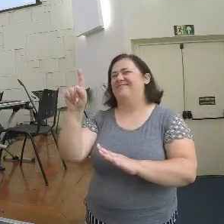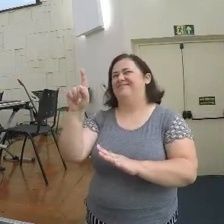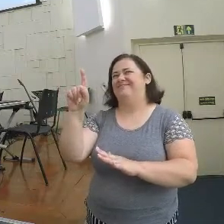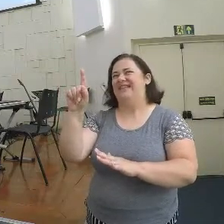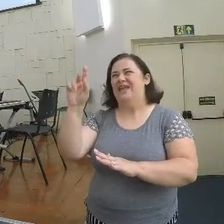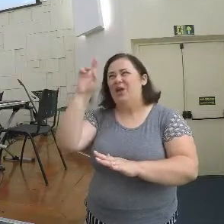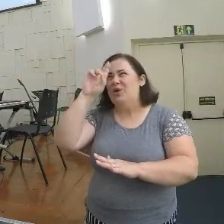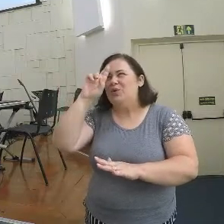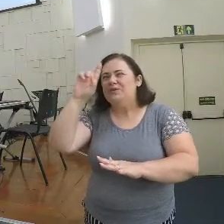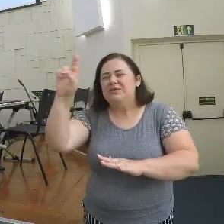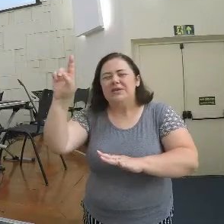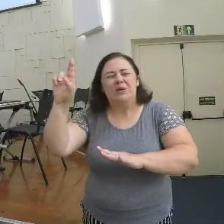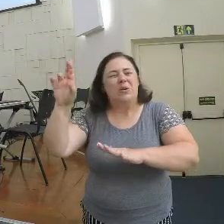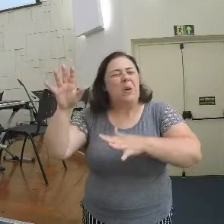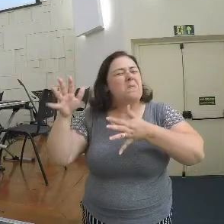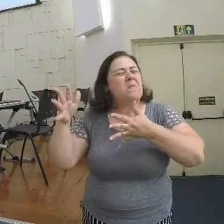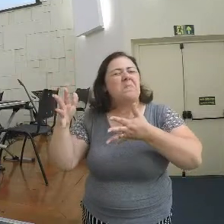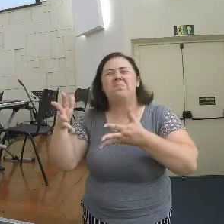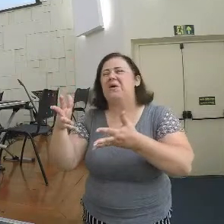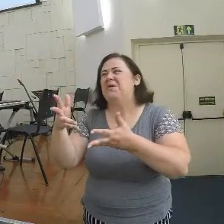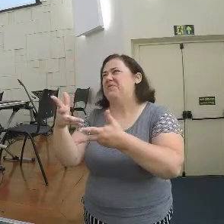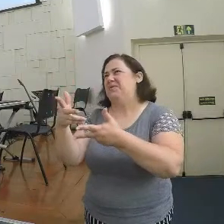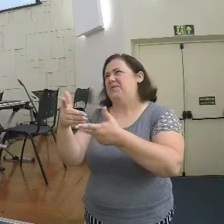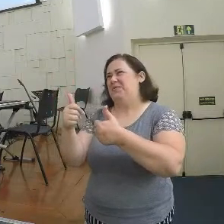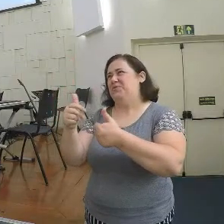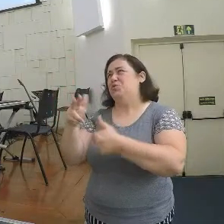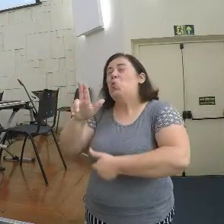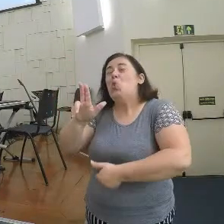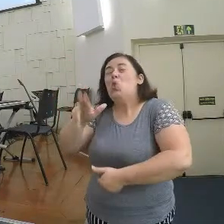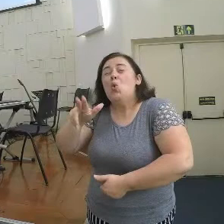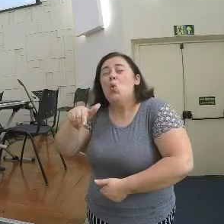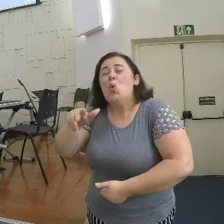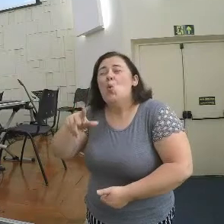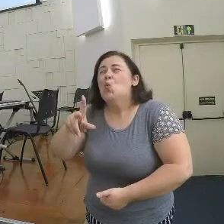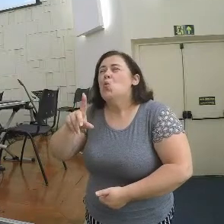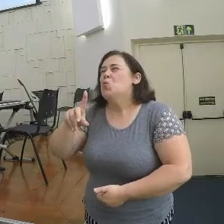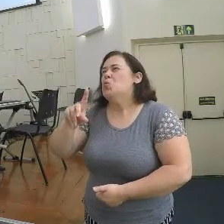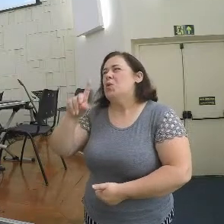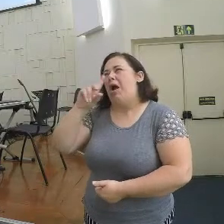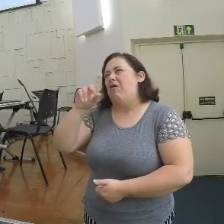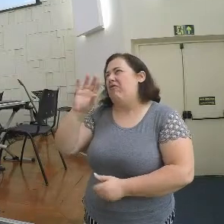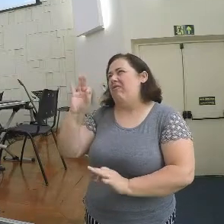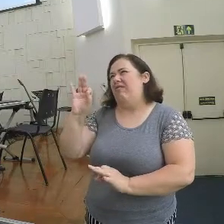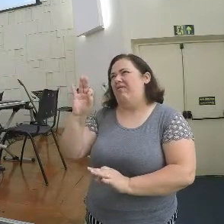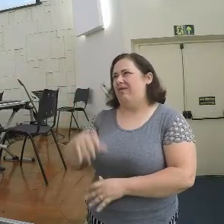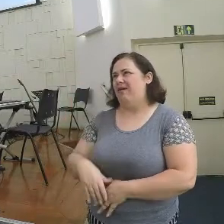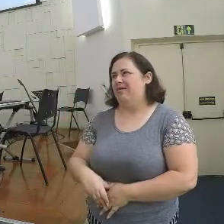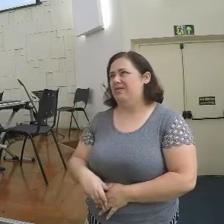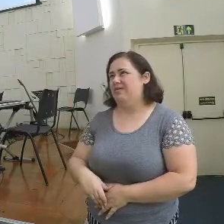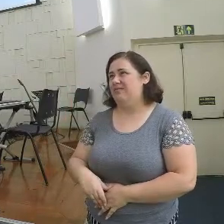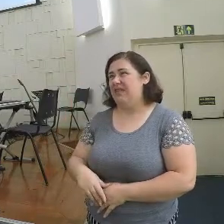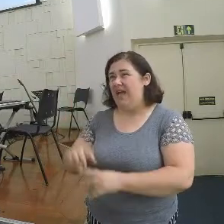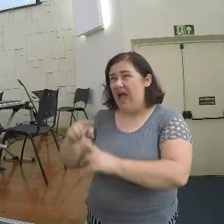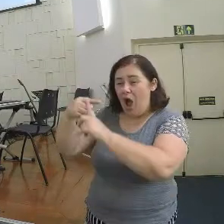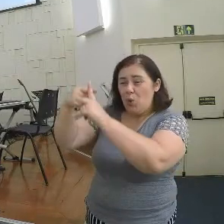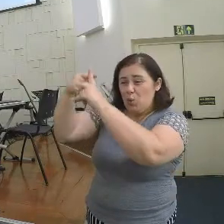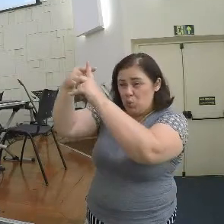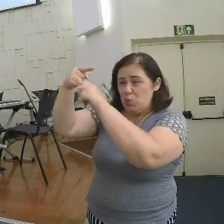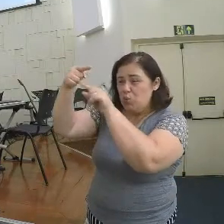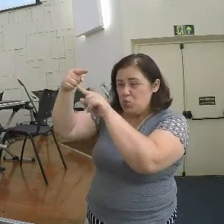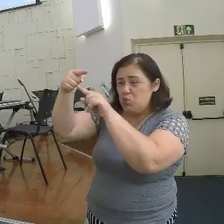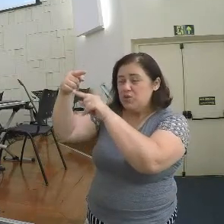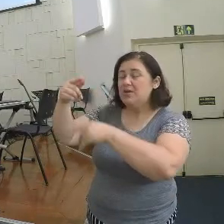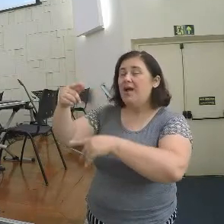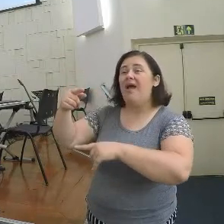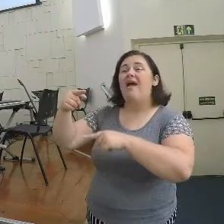justo que permaneças aí. Tu nunca falhaste. Este é o lugar dos que erraram. Esse lugar é meu, Jesus. Desce